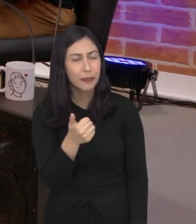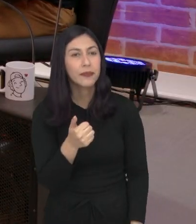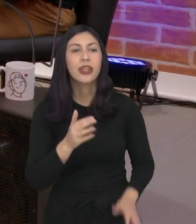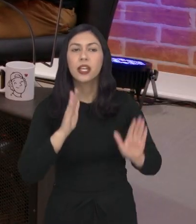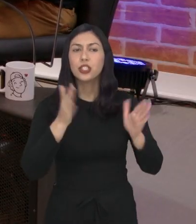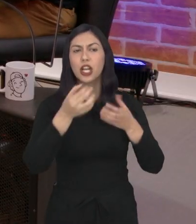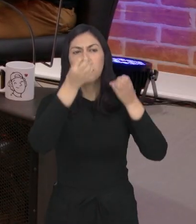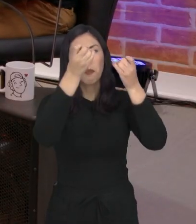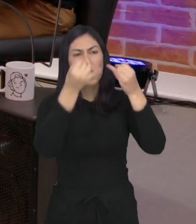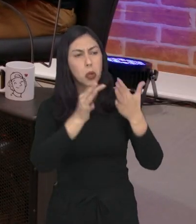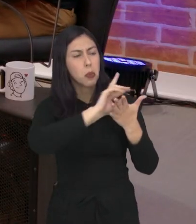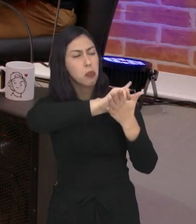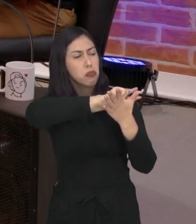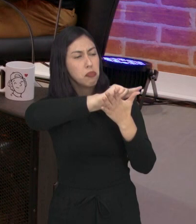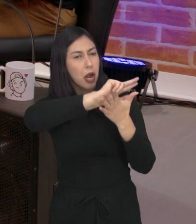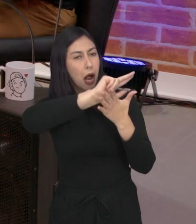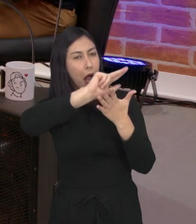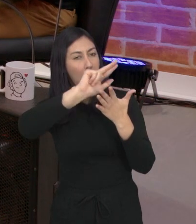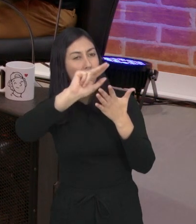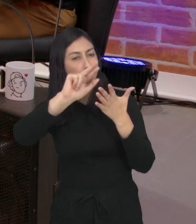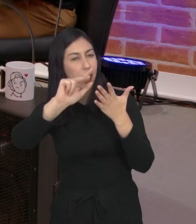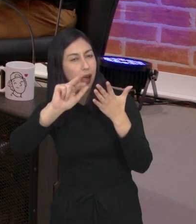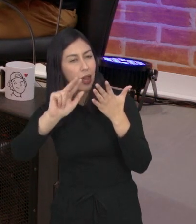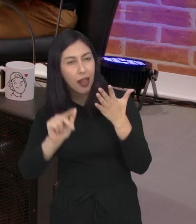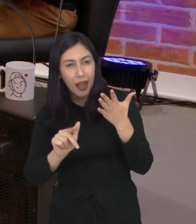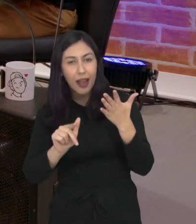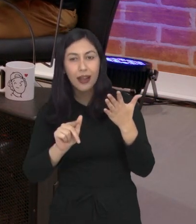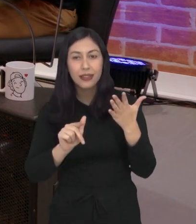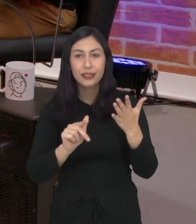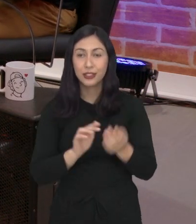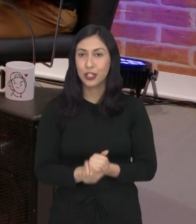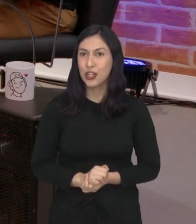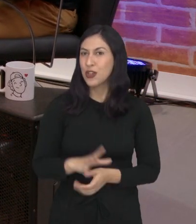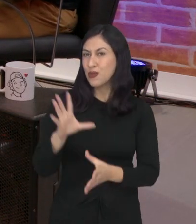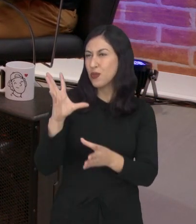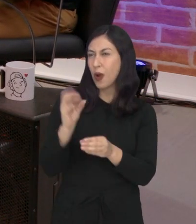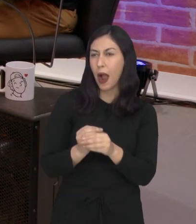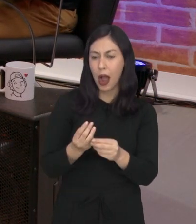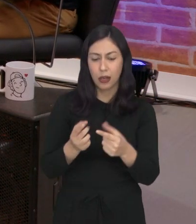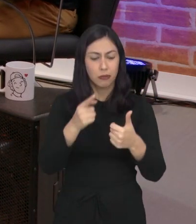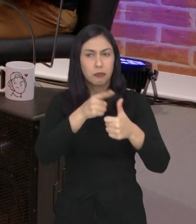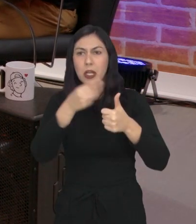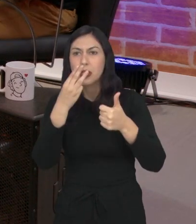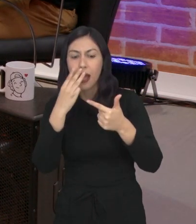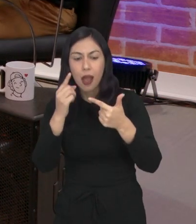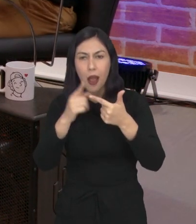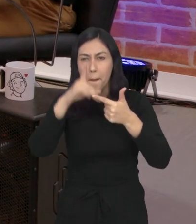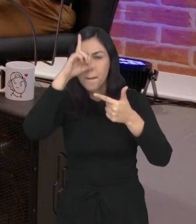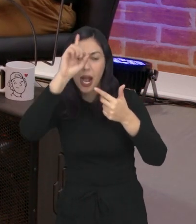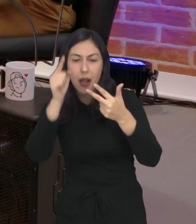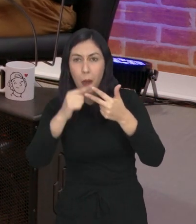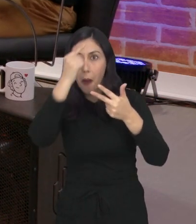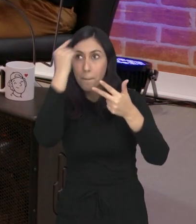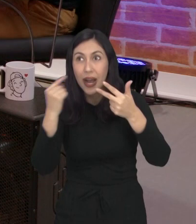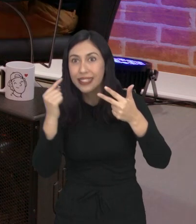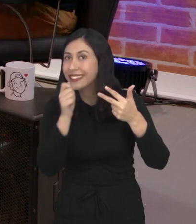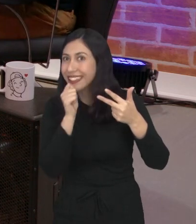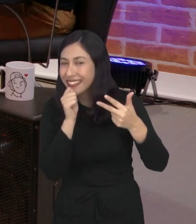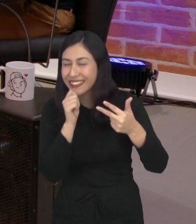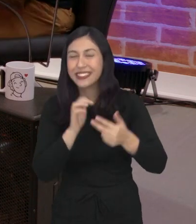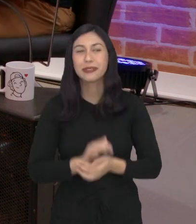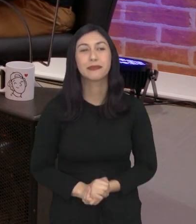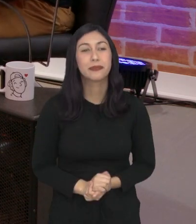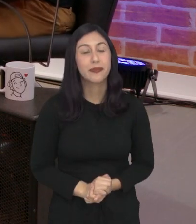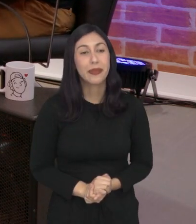já navegou por tudo, quase Fez um tudo. compiladão, você falou de Star Wars, Homem-Aranha, Batman, Senhor dos Anéis, faltou Harry Potter, camisa do Harry Potter, pronto, falamos de tudo agora.